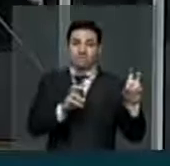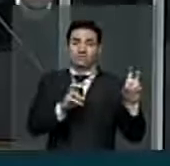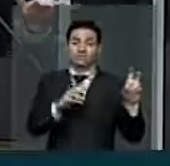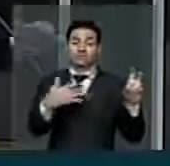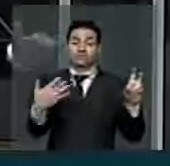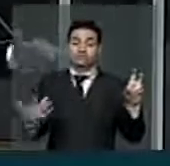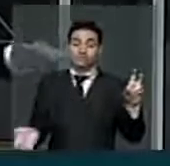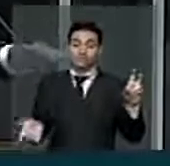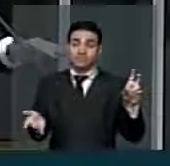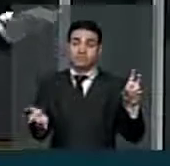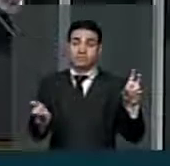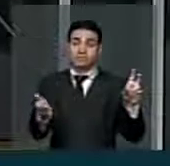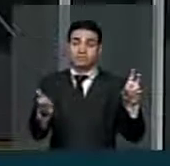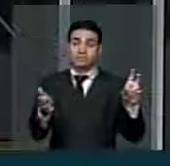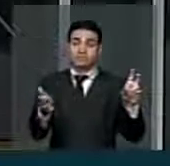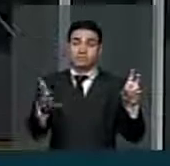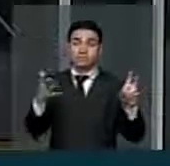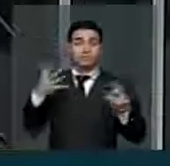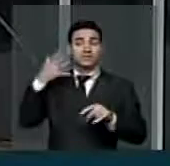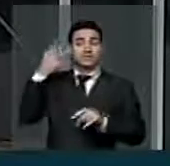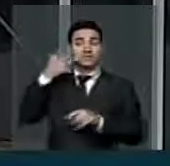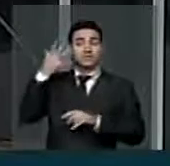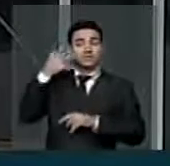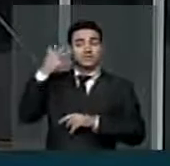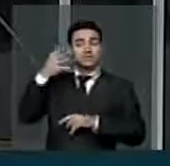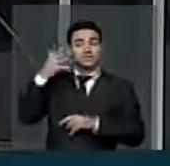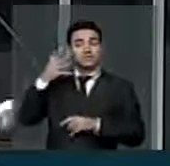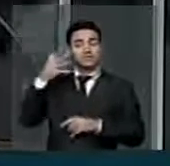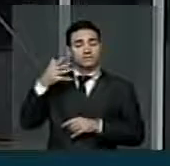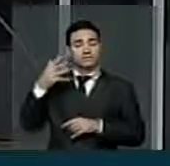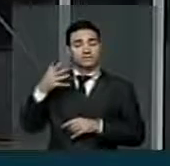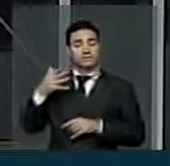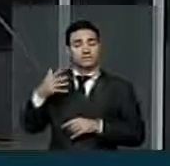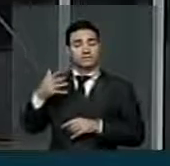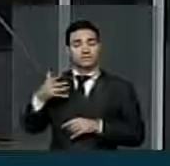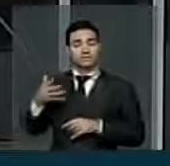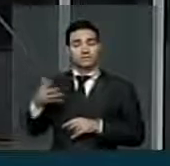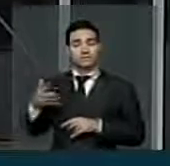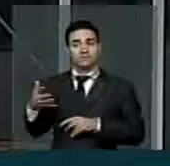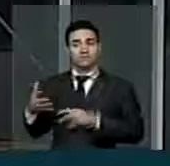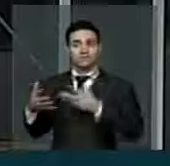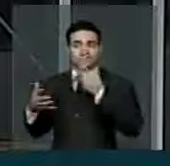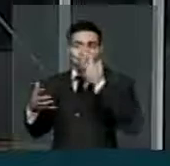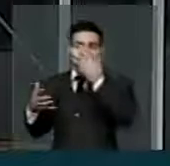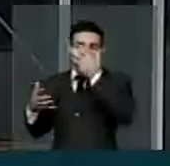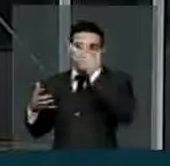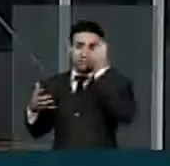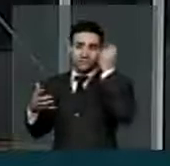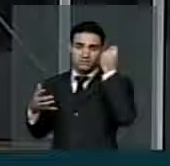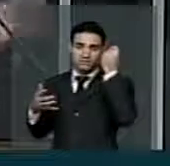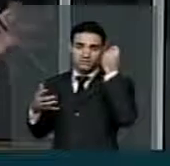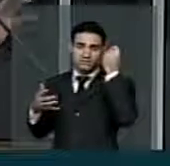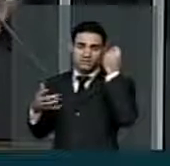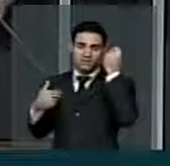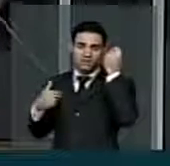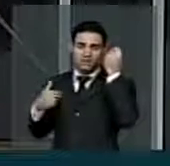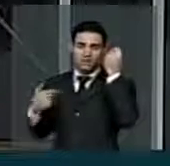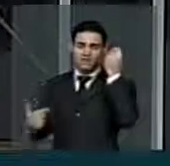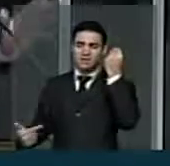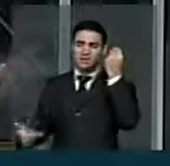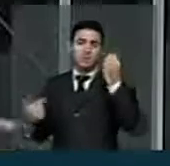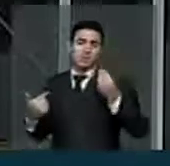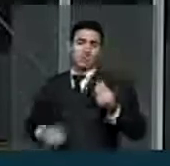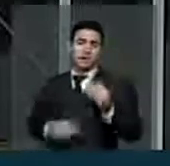imediatamente o discurso vai se arrefecendo, vai passando a um segundo termo